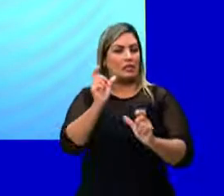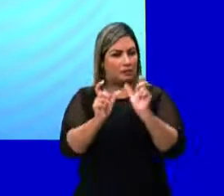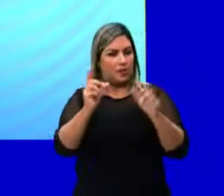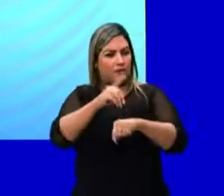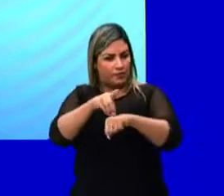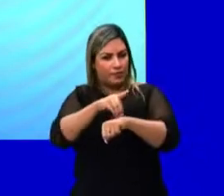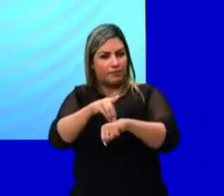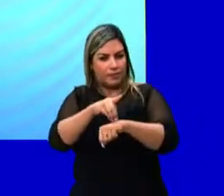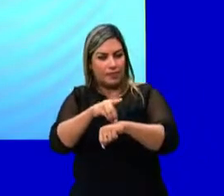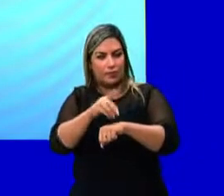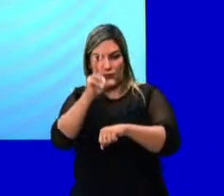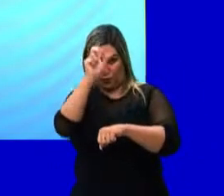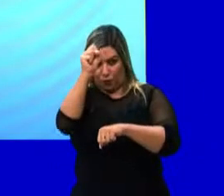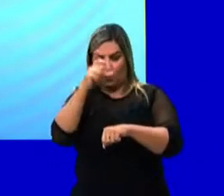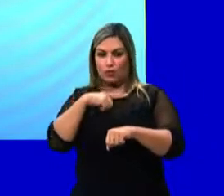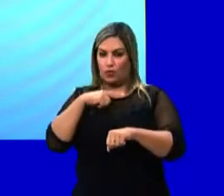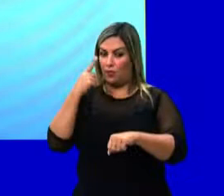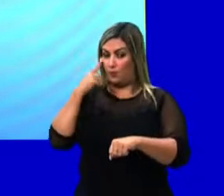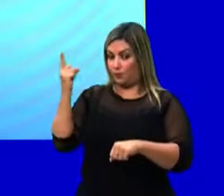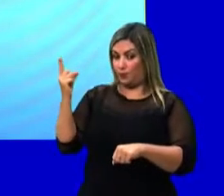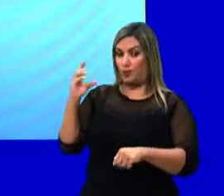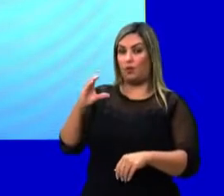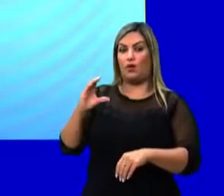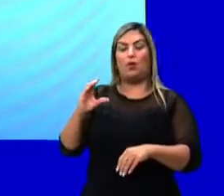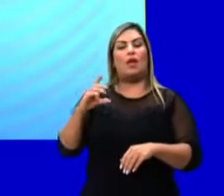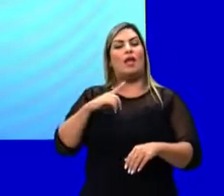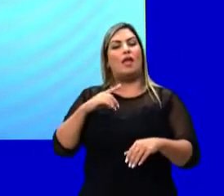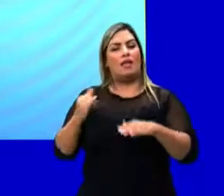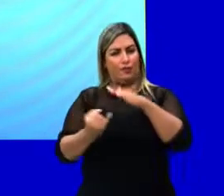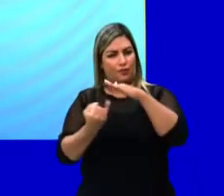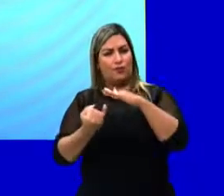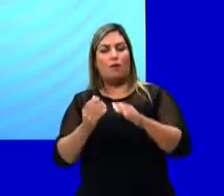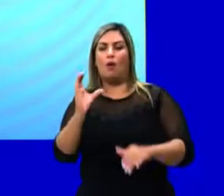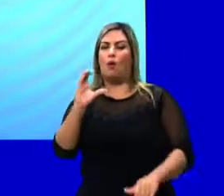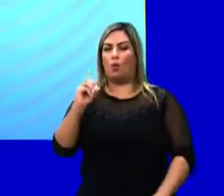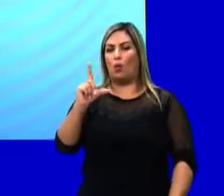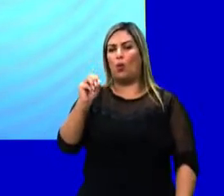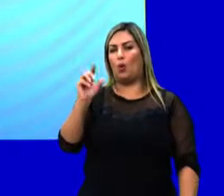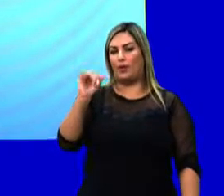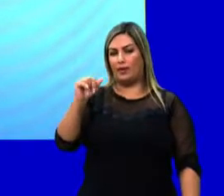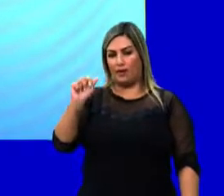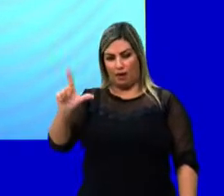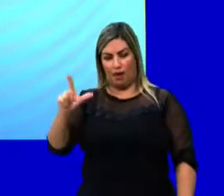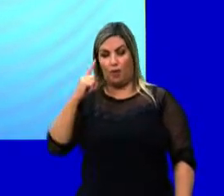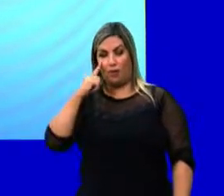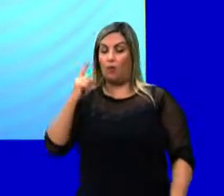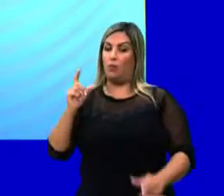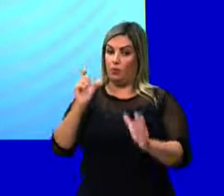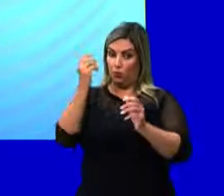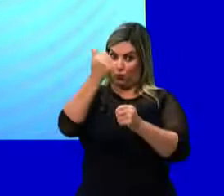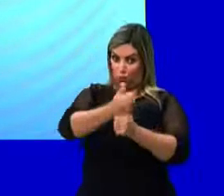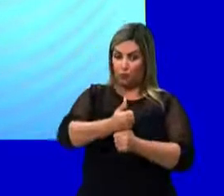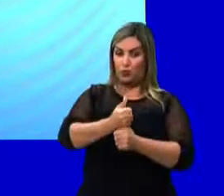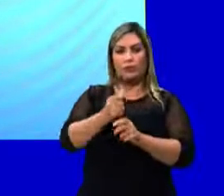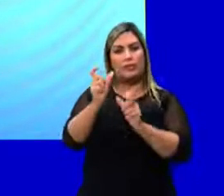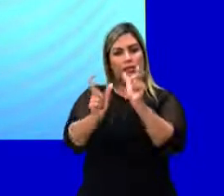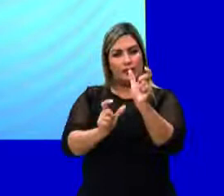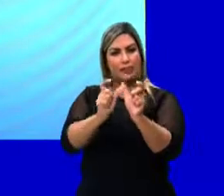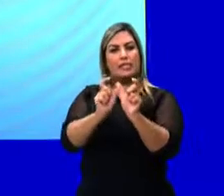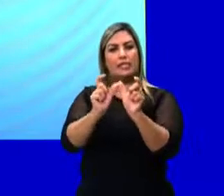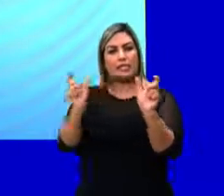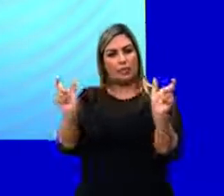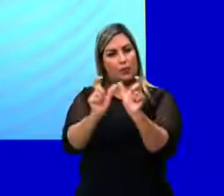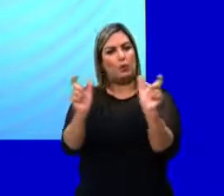expressões coloquiais sublinhadas podem ser substituídas por sinônimos. Então, em cada uma dessas sentenças, quais seriam